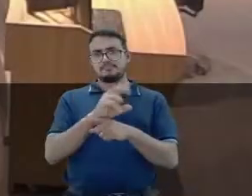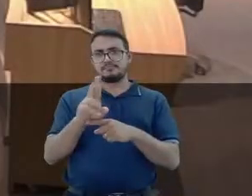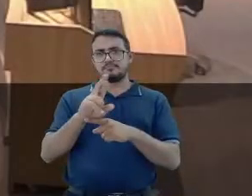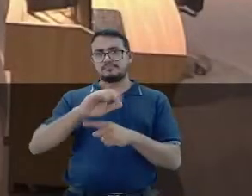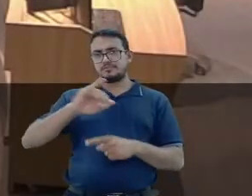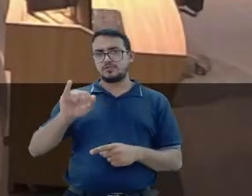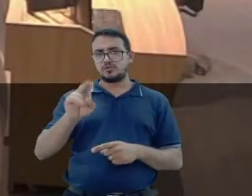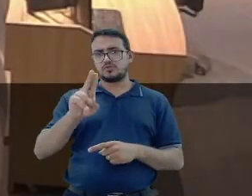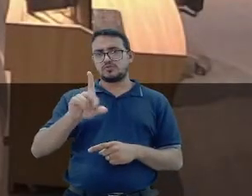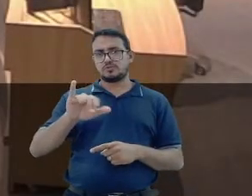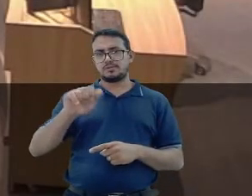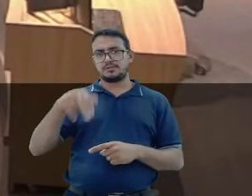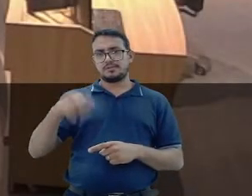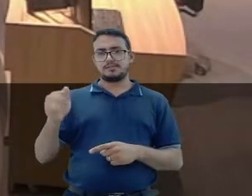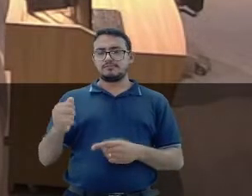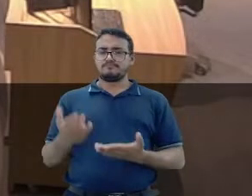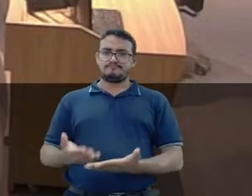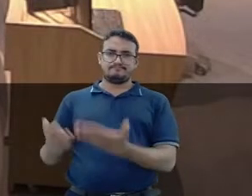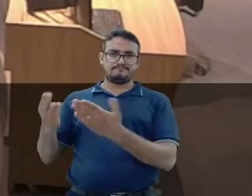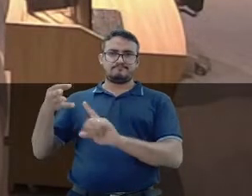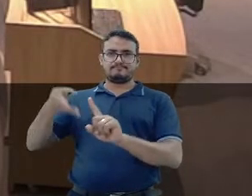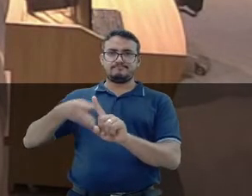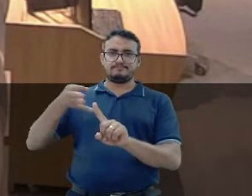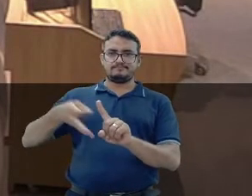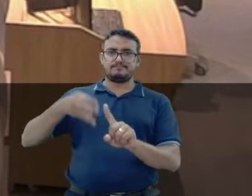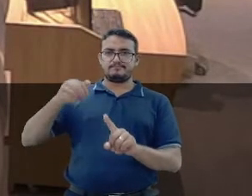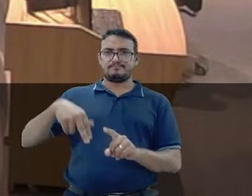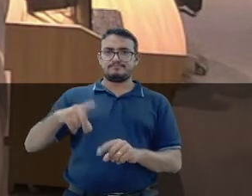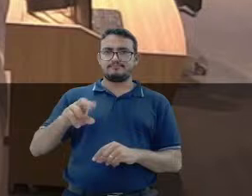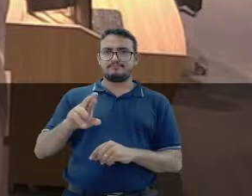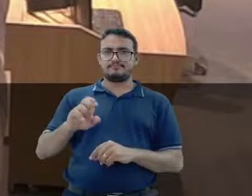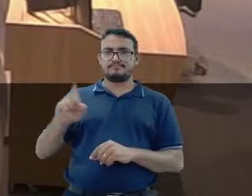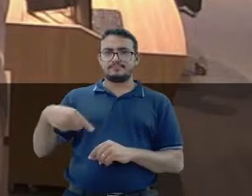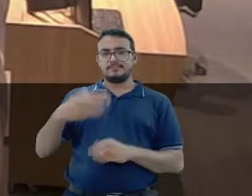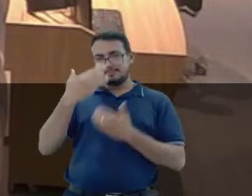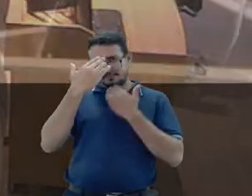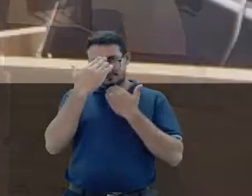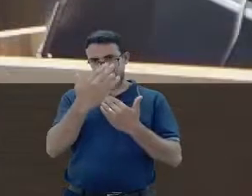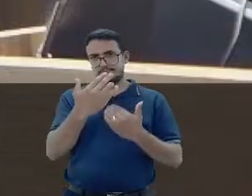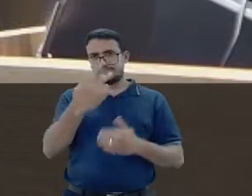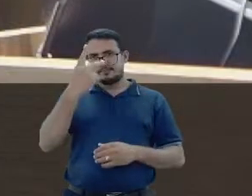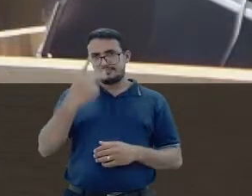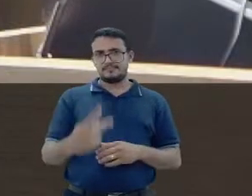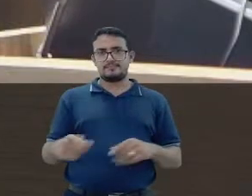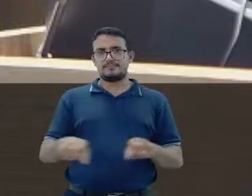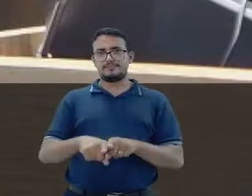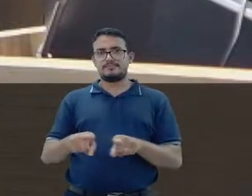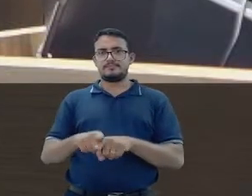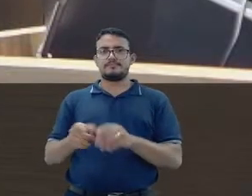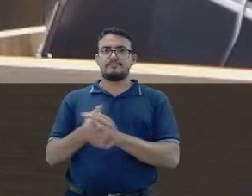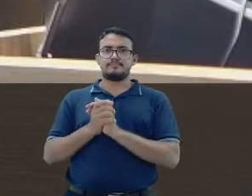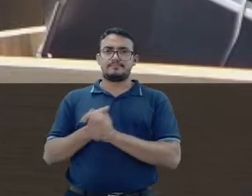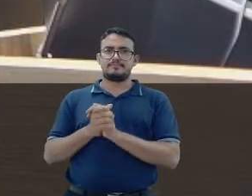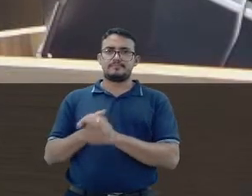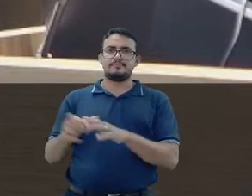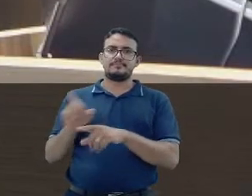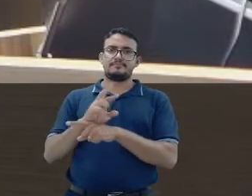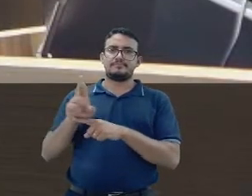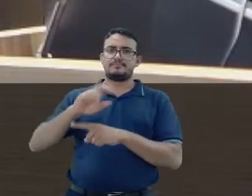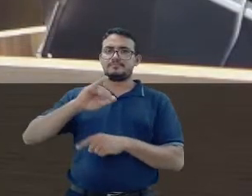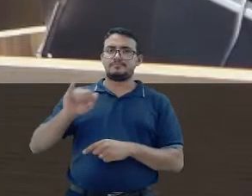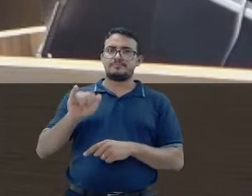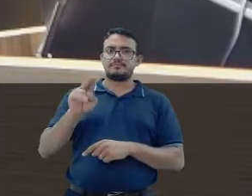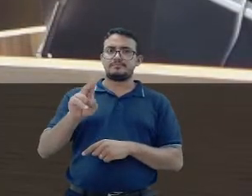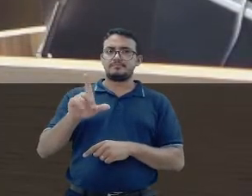Juliana. Com a palavra, desembargador André. Obrigado, senhor presidente. Também cumprimento a doutora Juliana pela sustentação